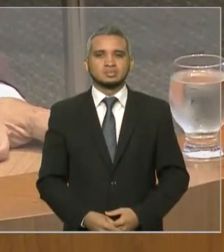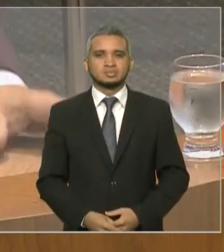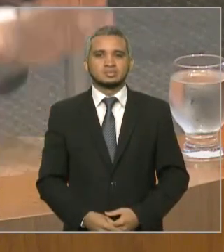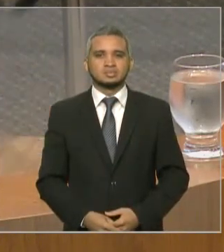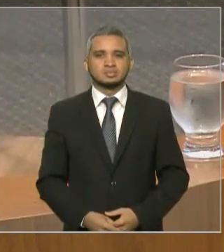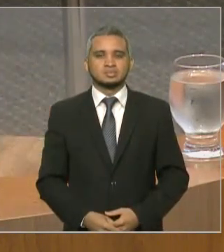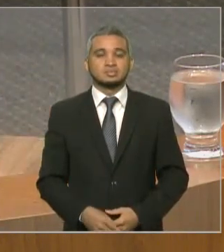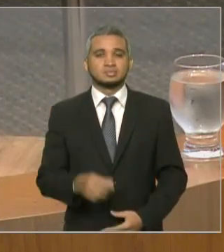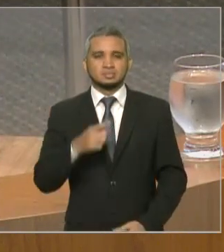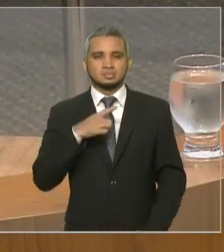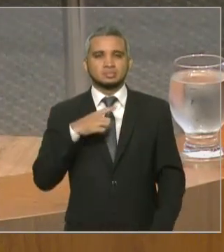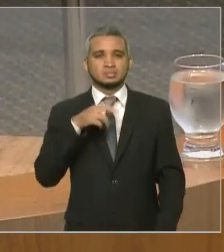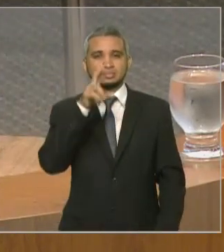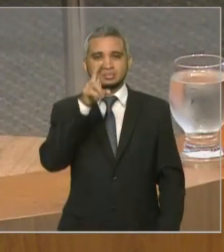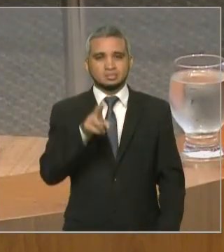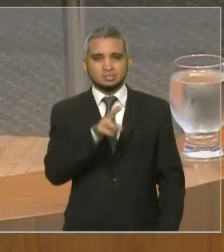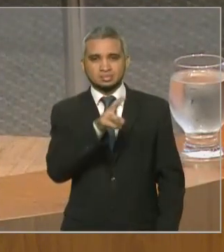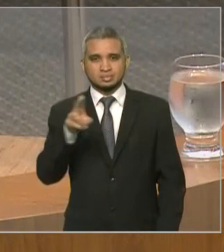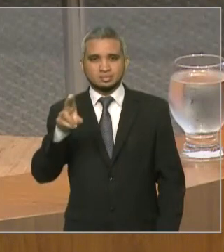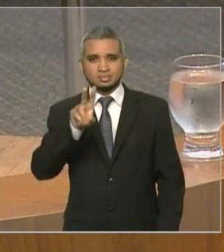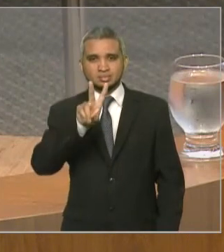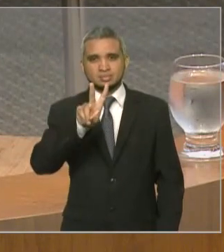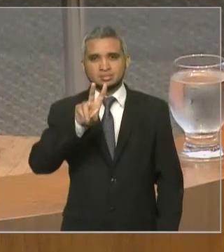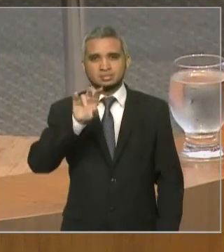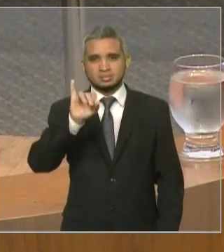Padre Vieira,